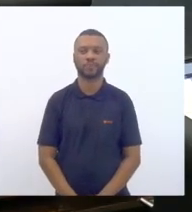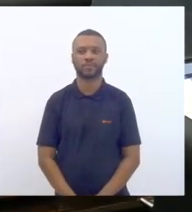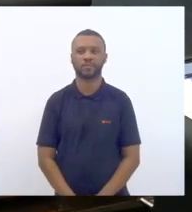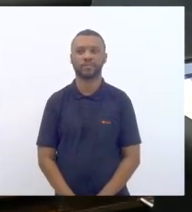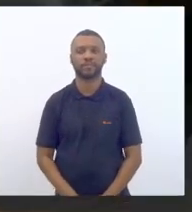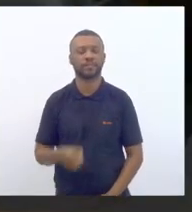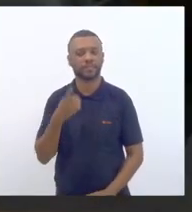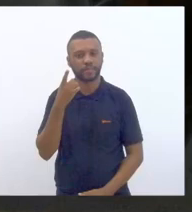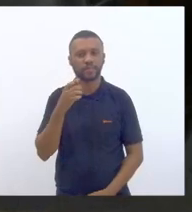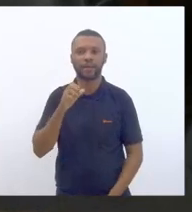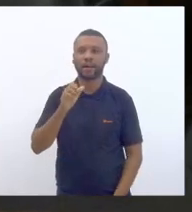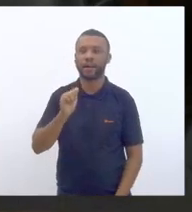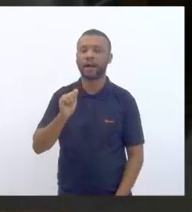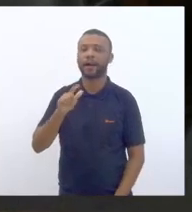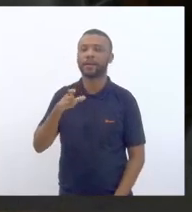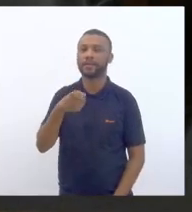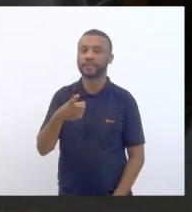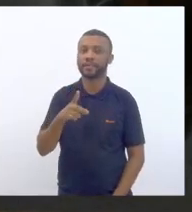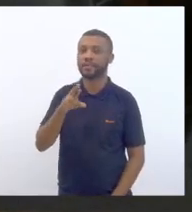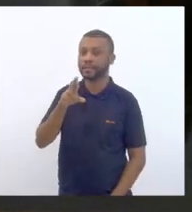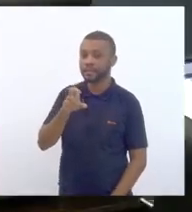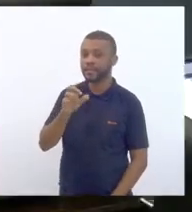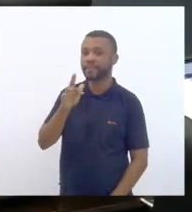Deputado Alexandre Freitas.